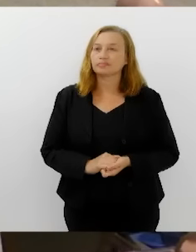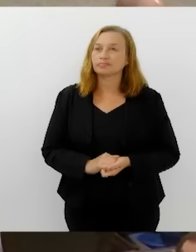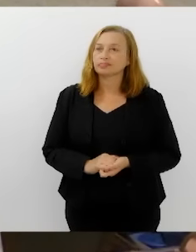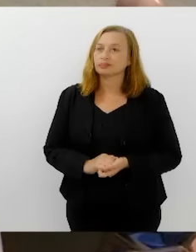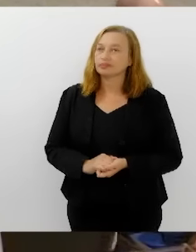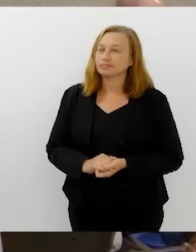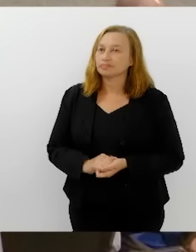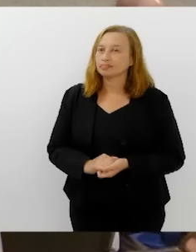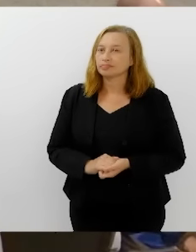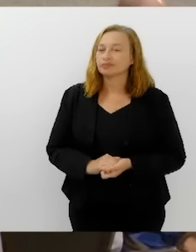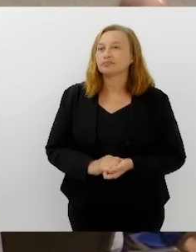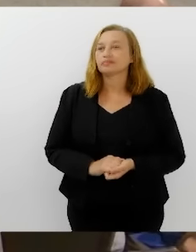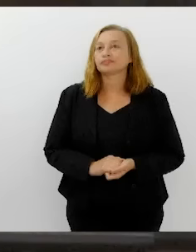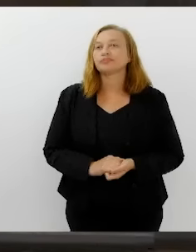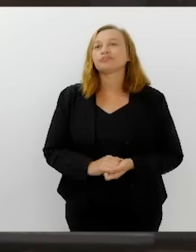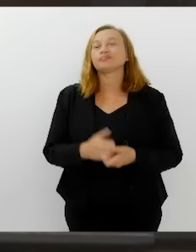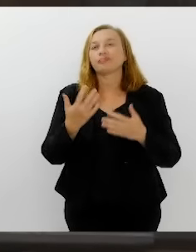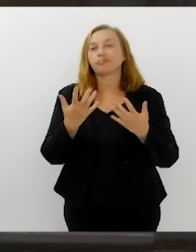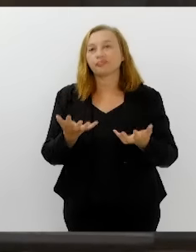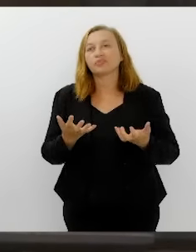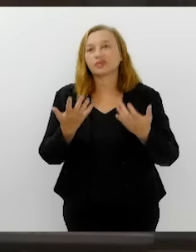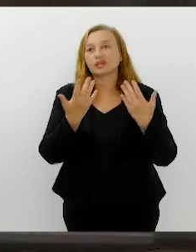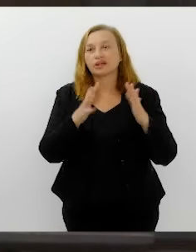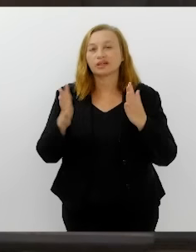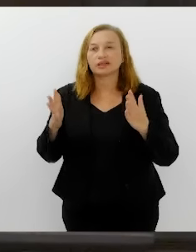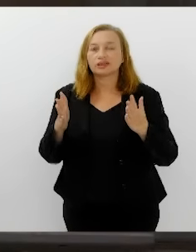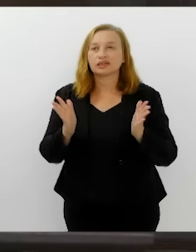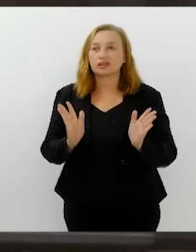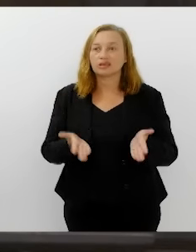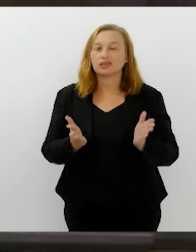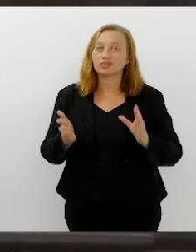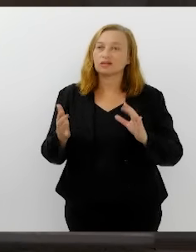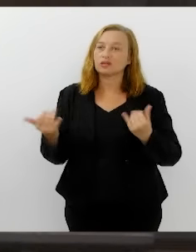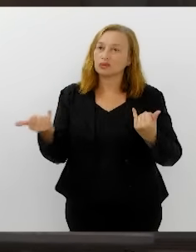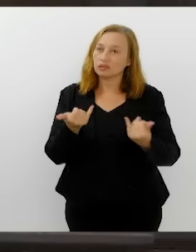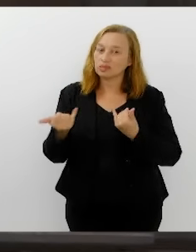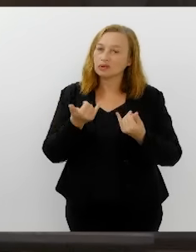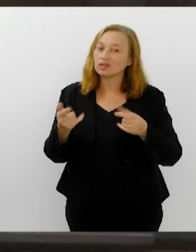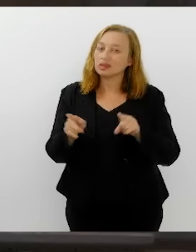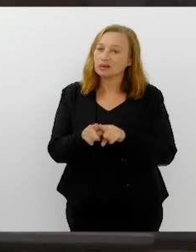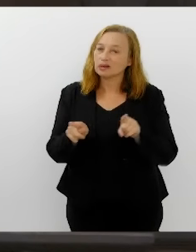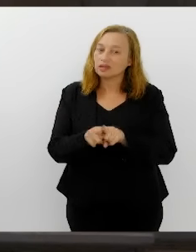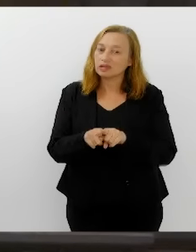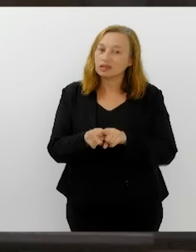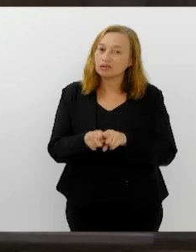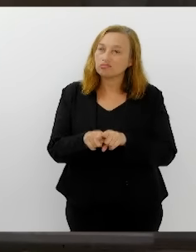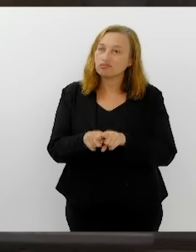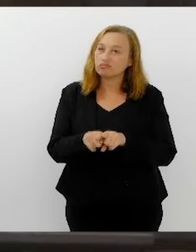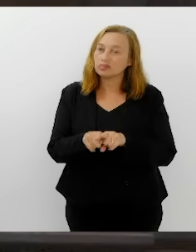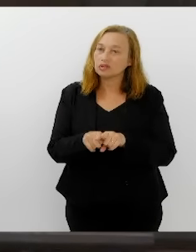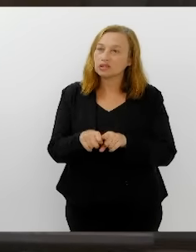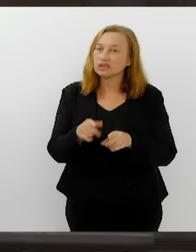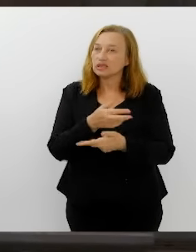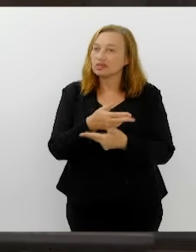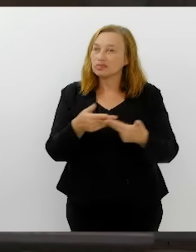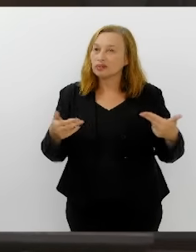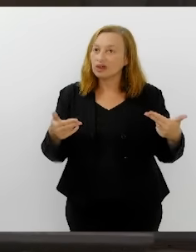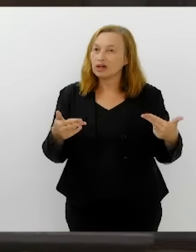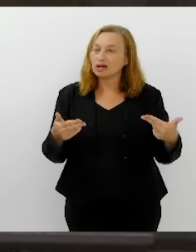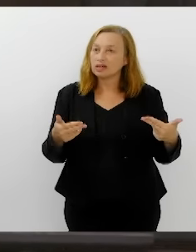Quero saudar, chegou agora para nós a informação também, de que tem centenas de pessoas